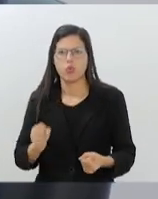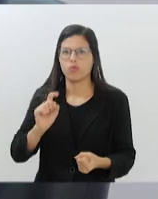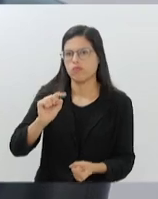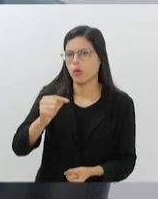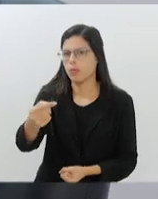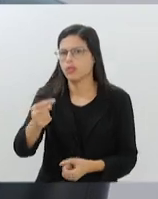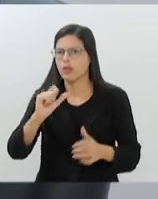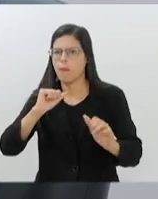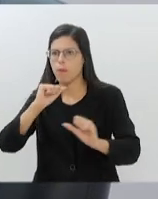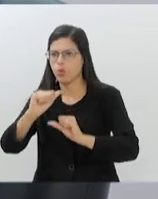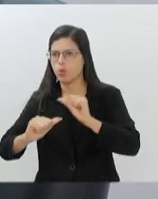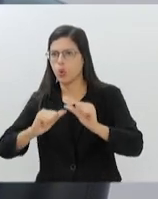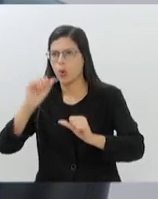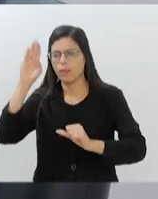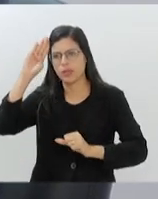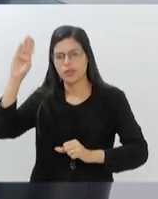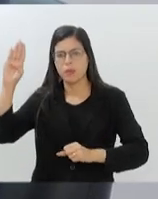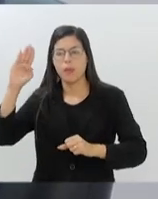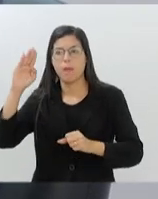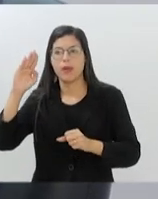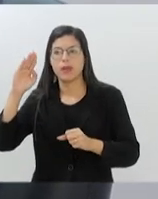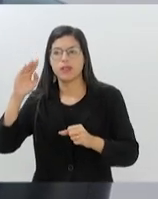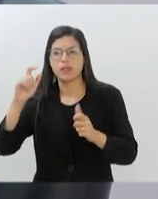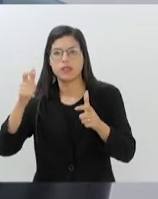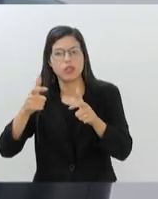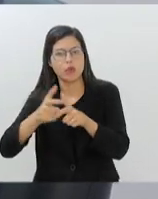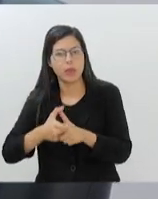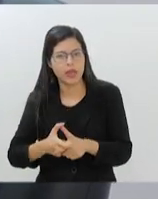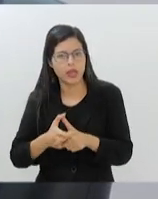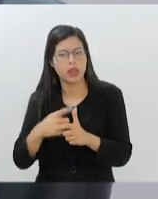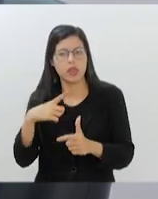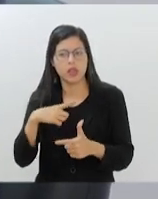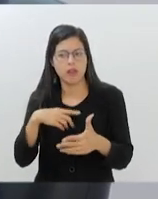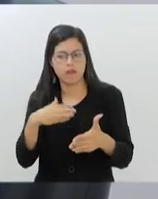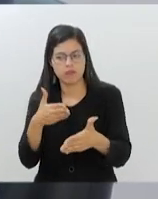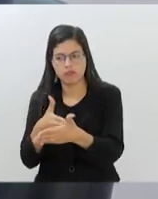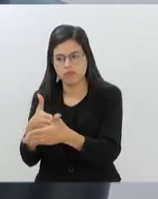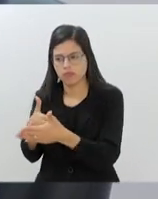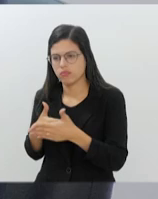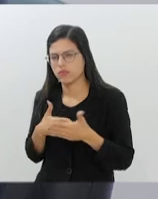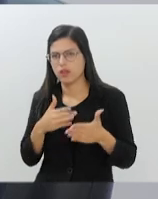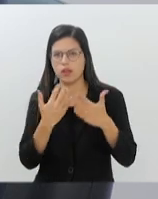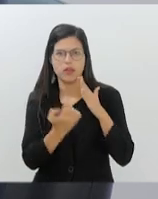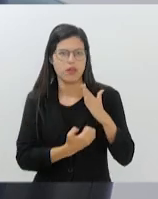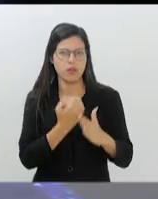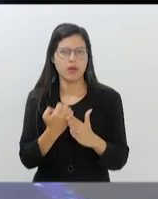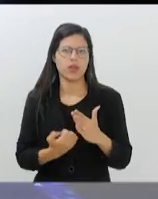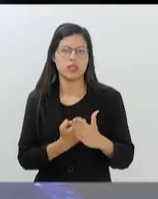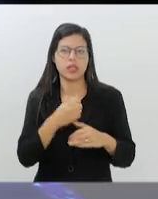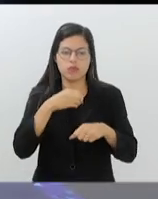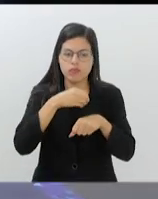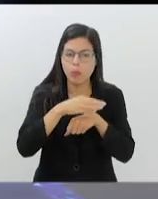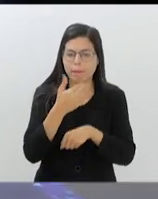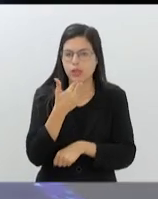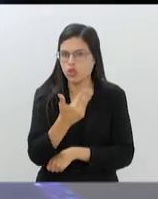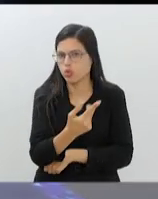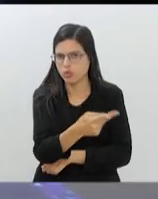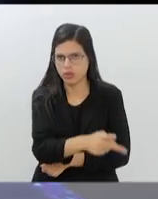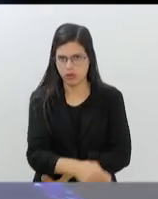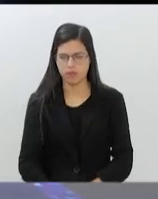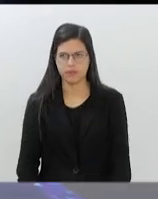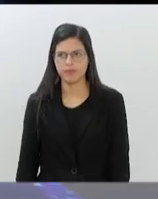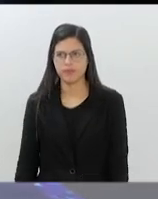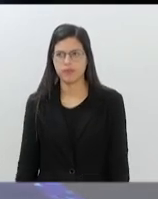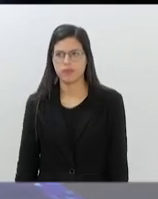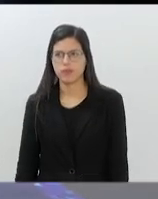Principalmente nos pequenos houve ou não houve restrição da agência na indicação do Senhor em relação às solicitações